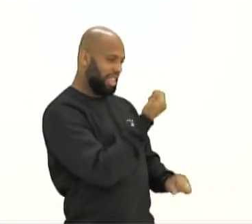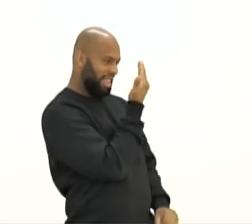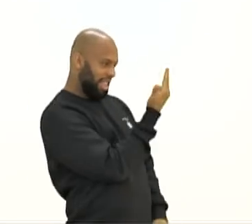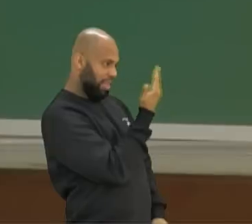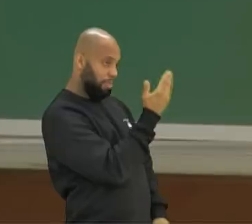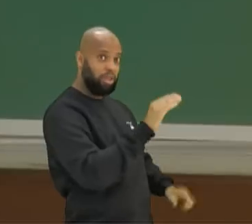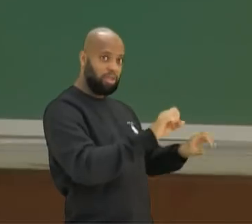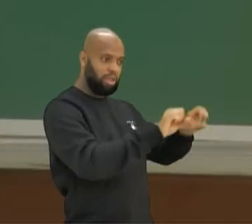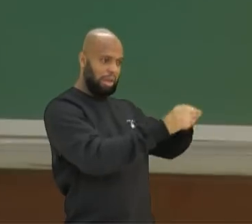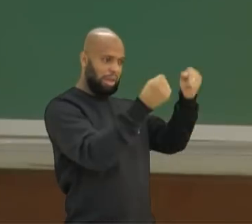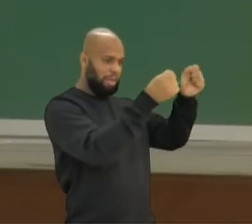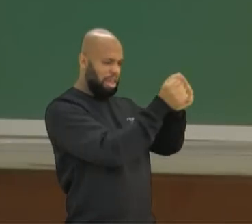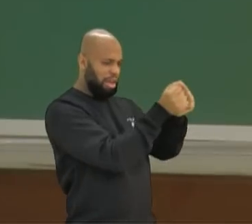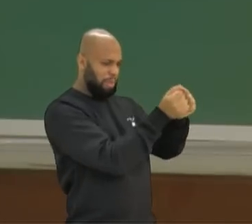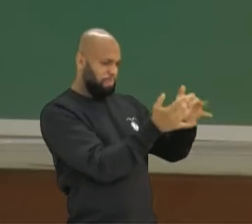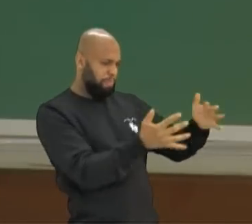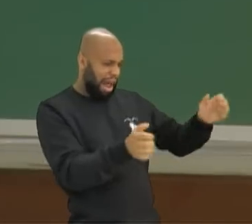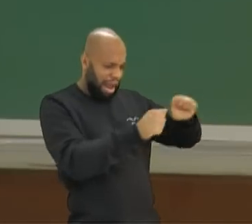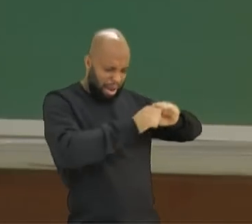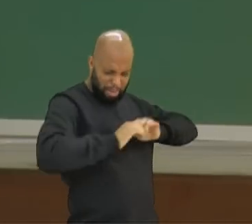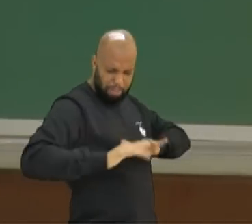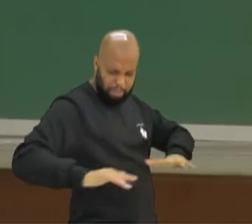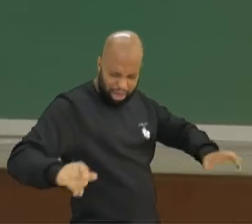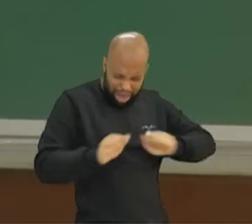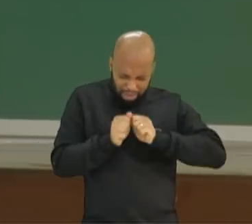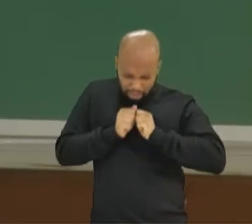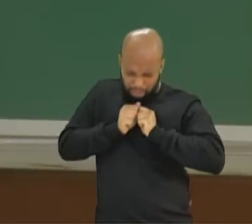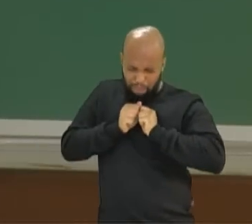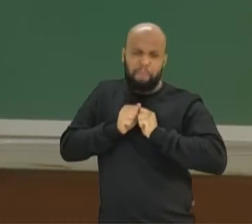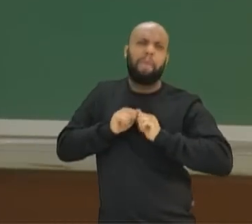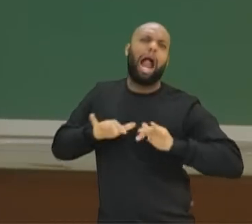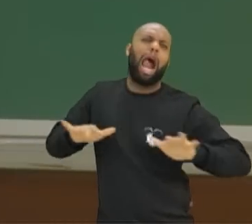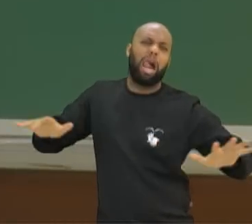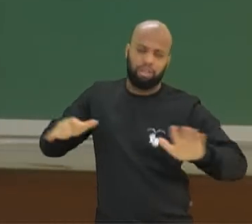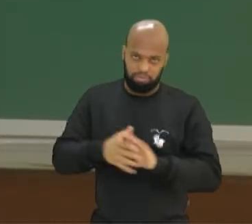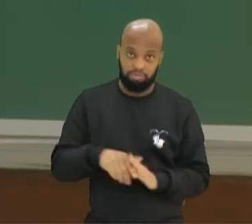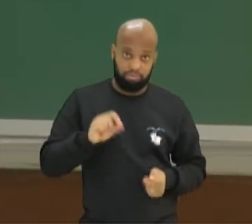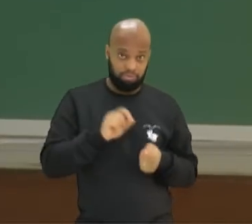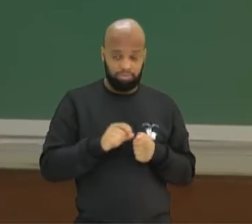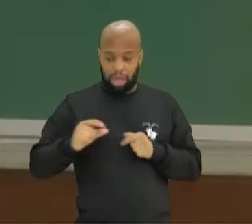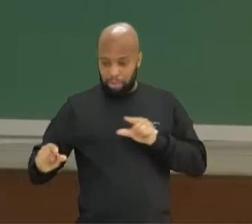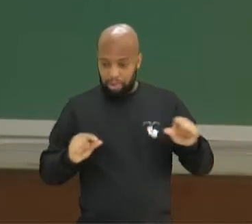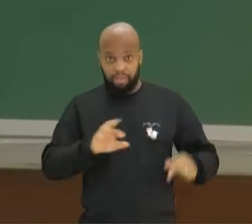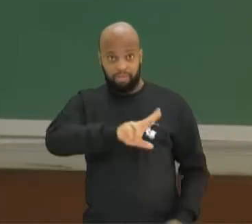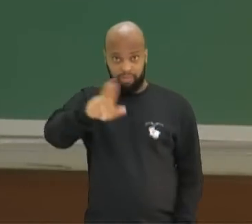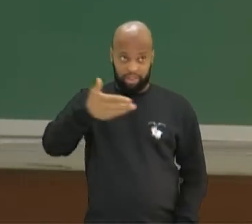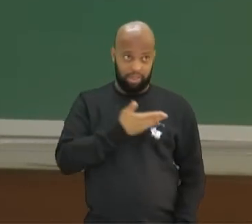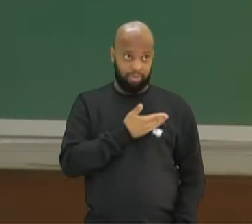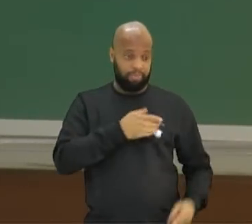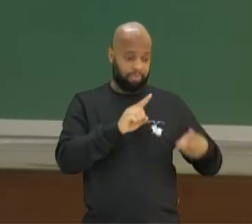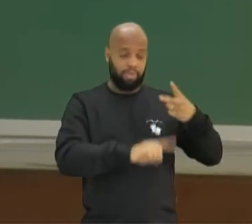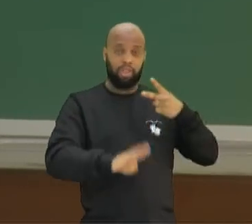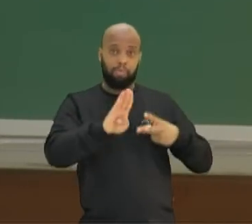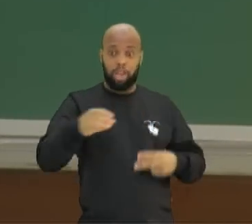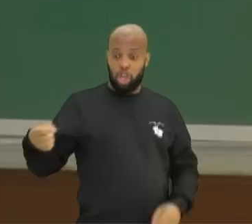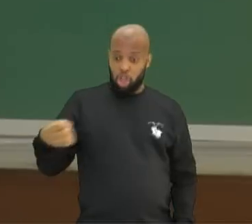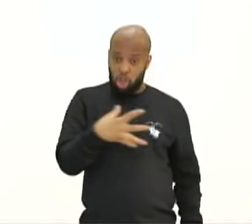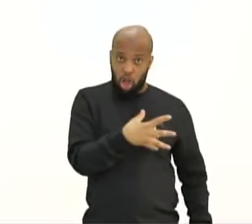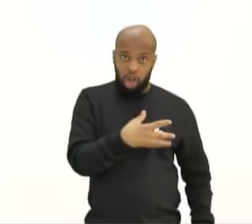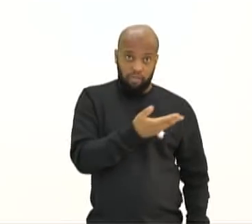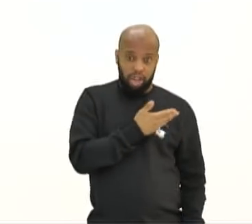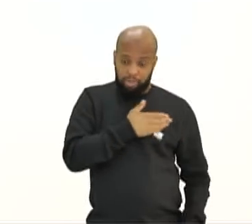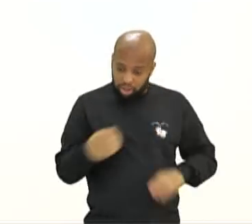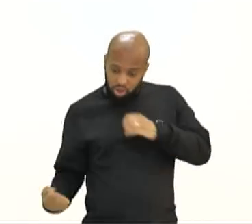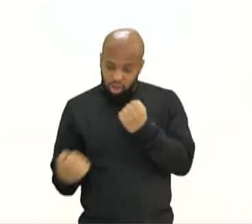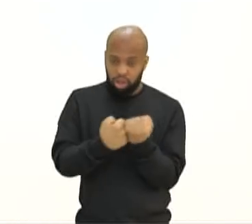Então, estilhaçou ali, fez vários espelhos e várias amigas. Letra B. As novas amigas substituirão